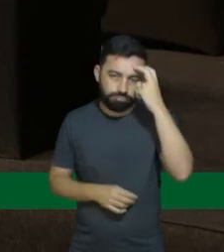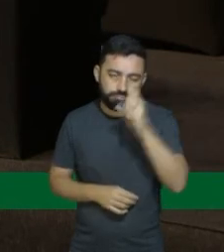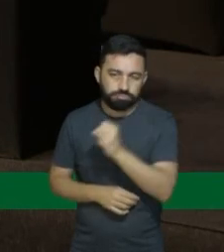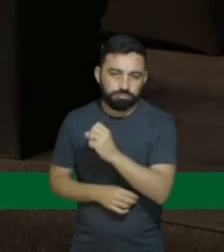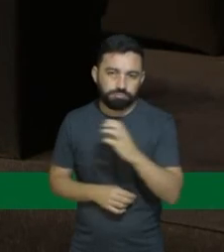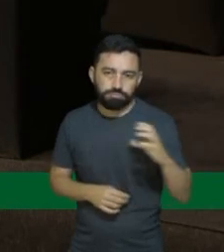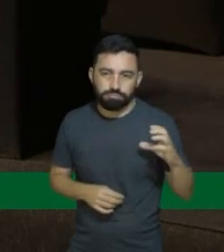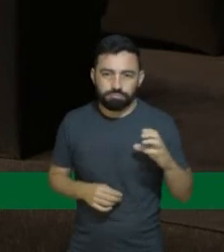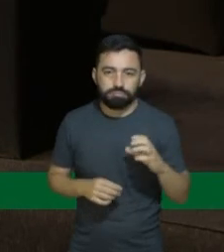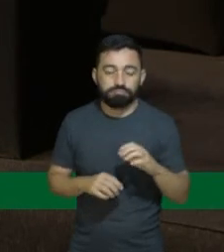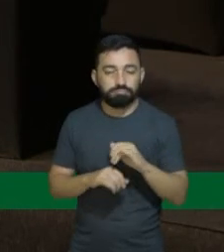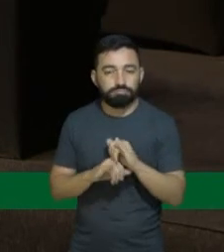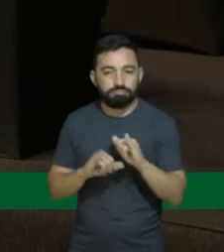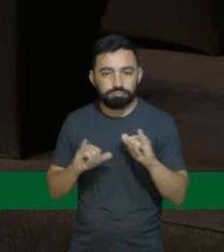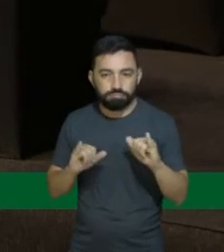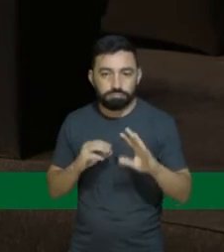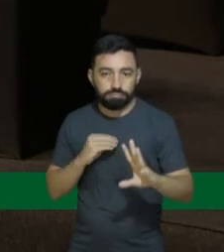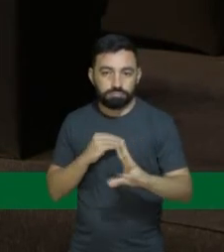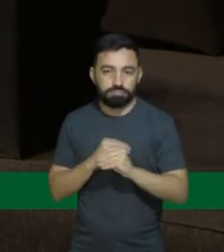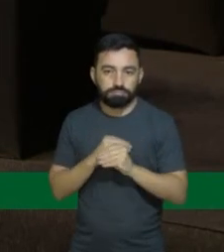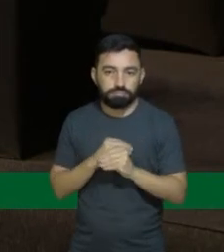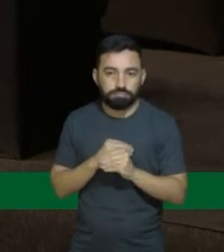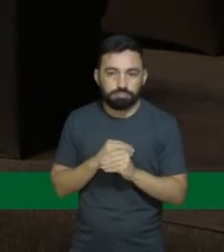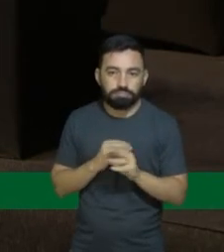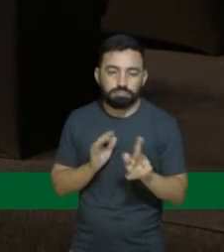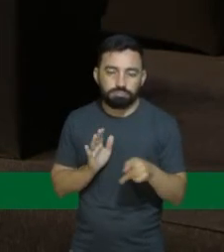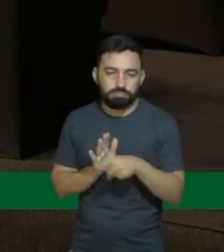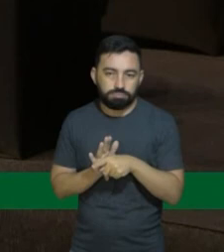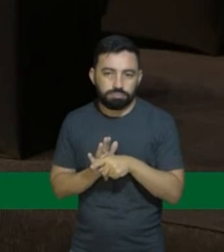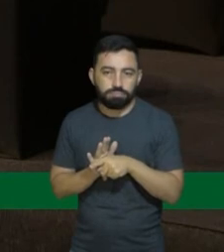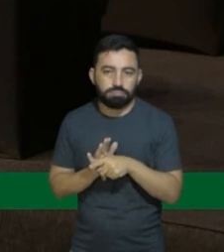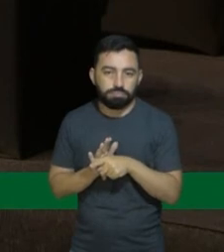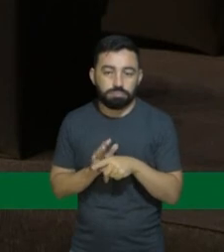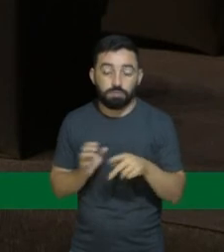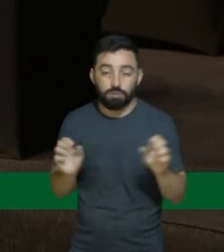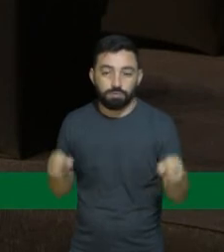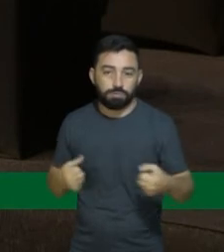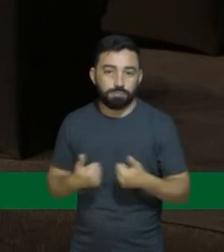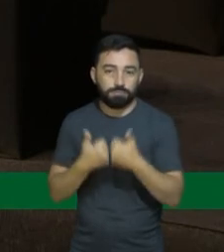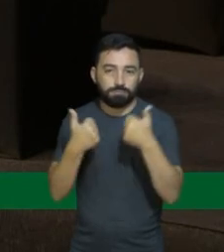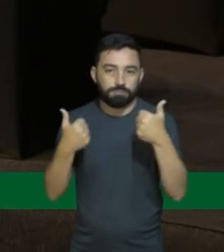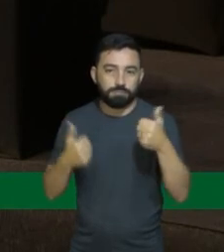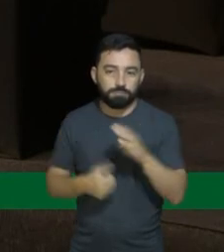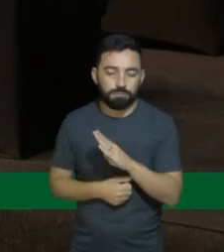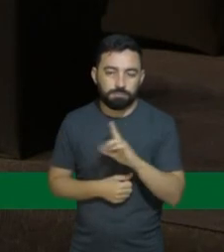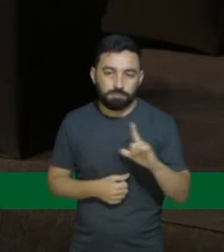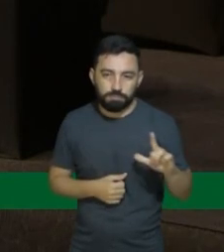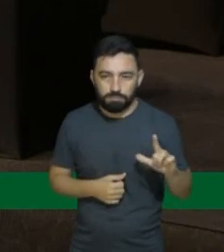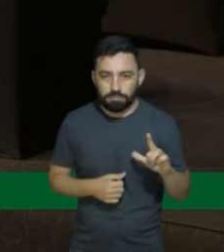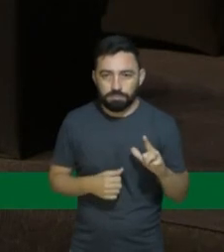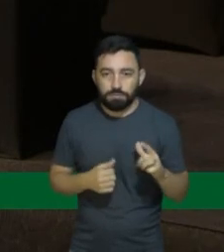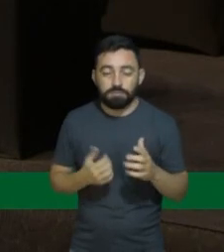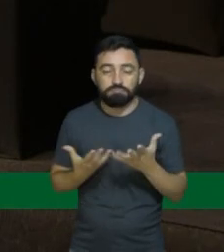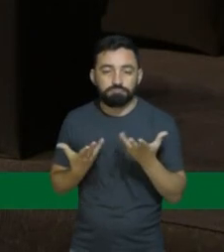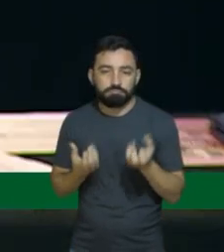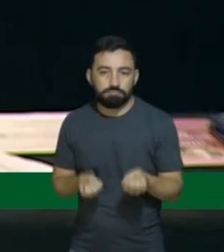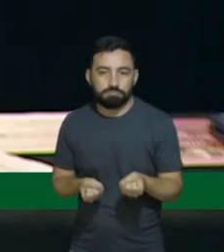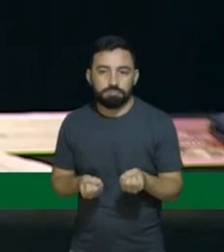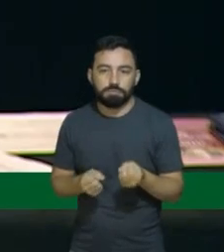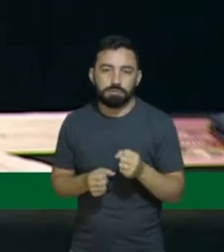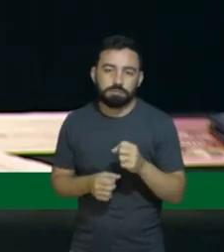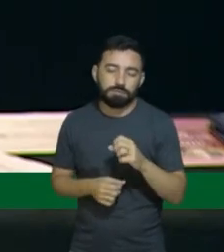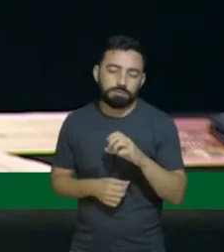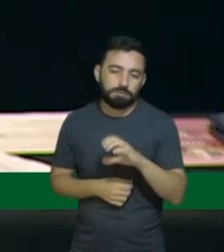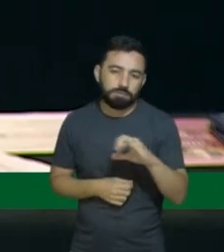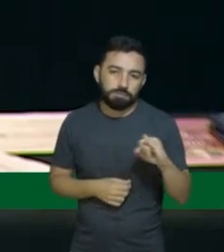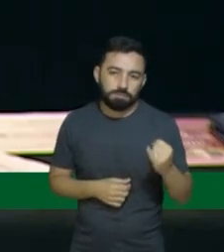para declarar integrante do patrimônio cultural do Estado de Santa Catarina octoberfest de Blumenau pareceres favoráveis das comissões de constituição